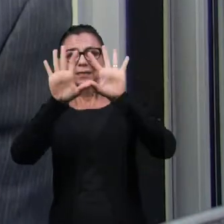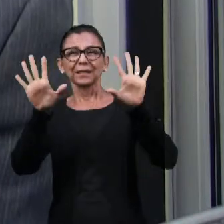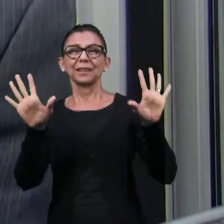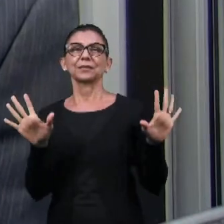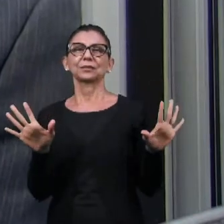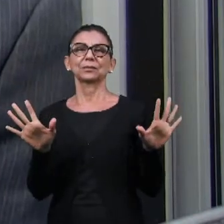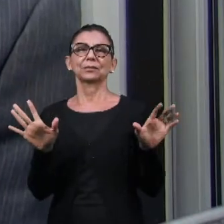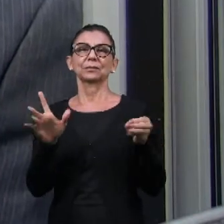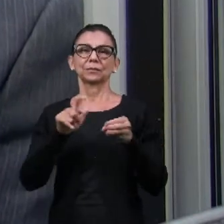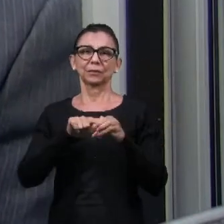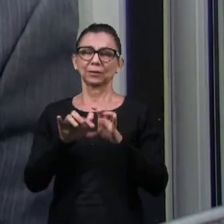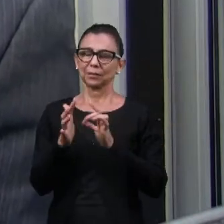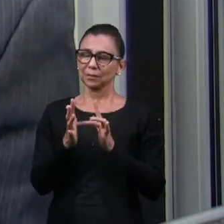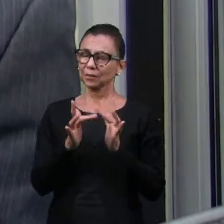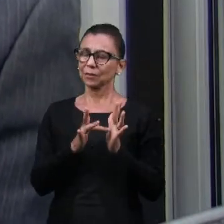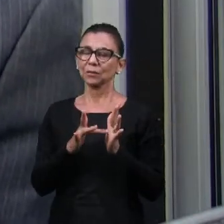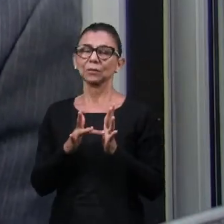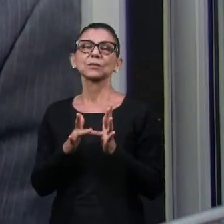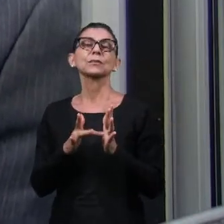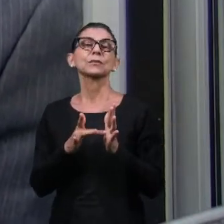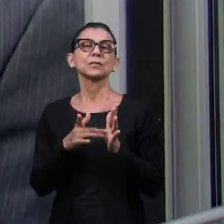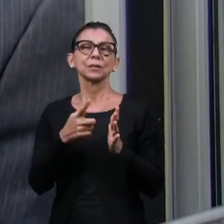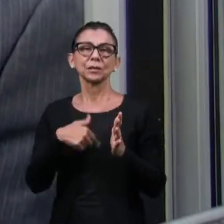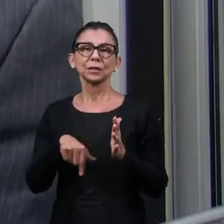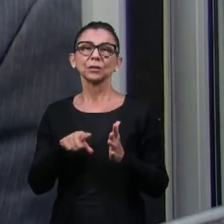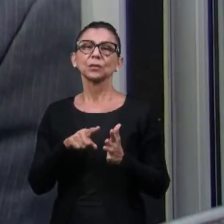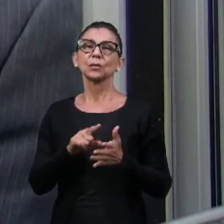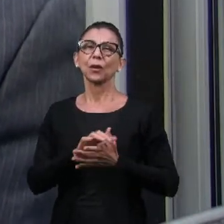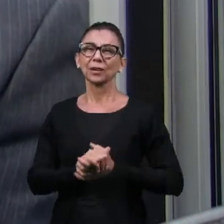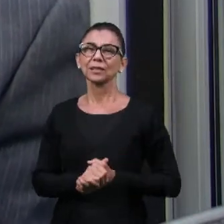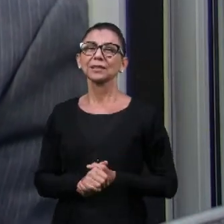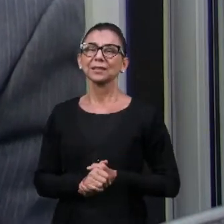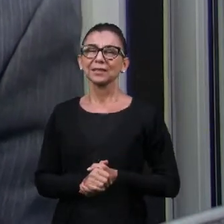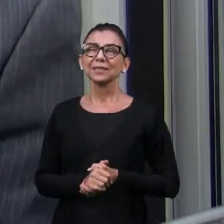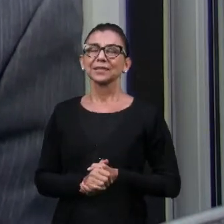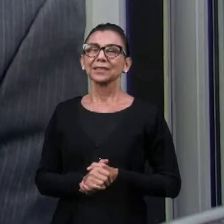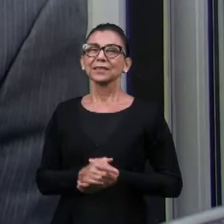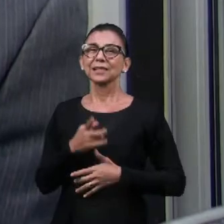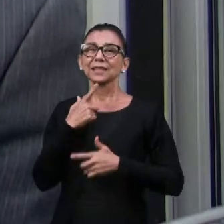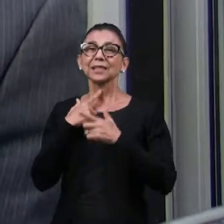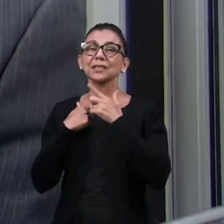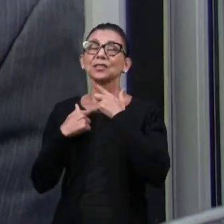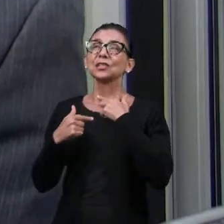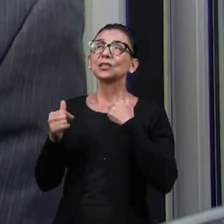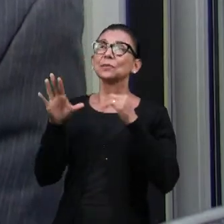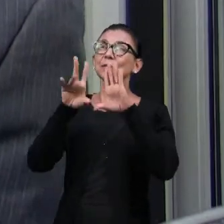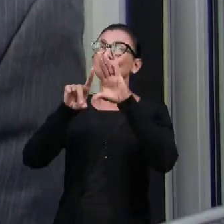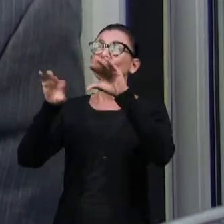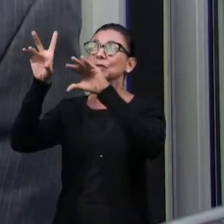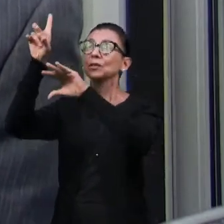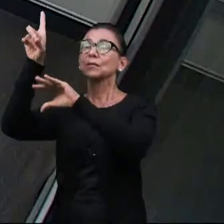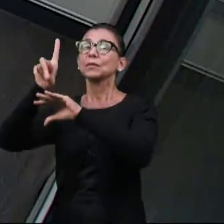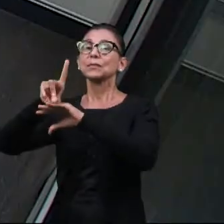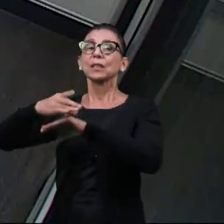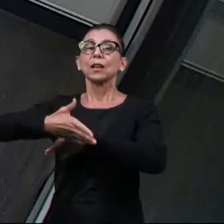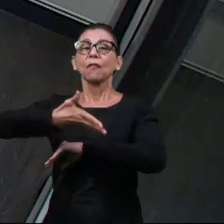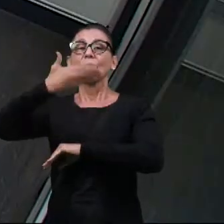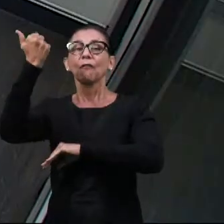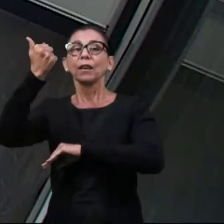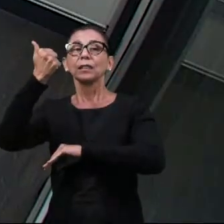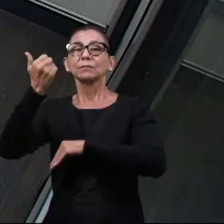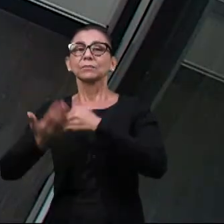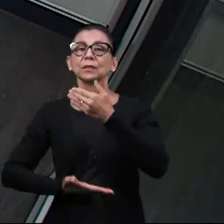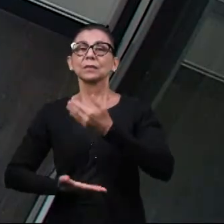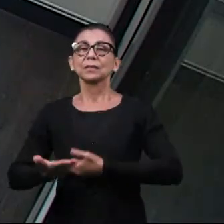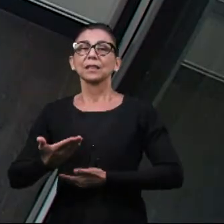queremos realmente ouvir o vinde, bendito do meu Pai. Aleluia. Receber por herança que está Aleluia. preparado. Essa é a frase